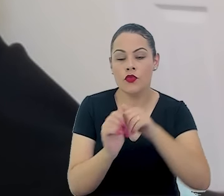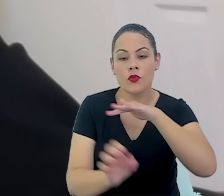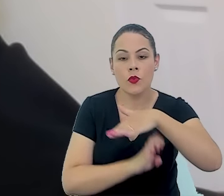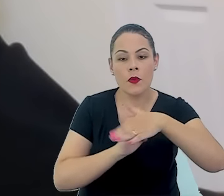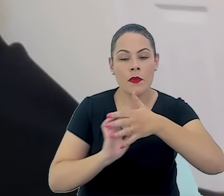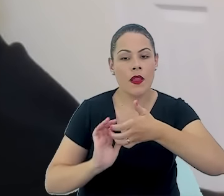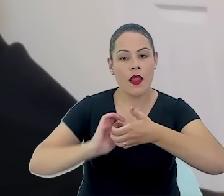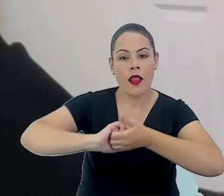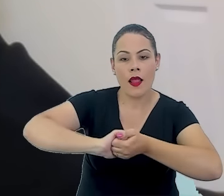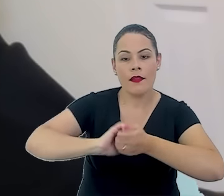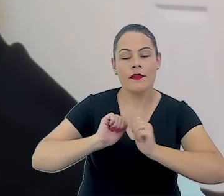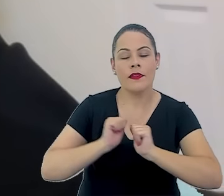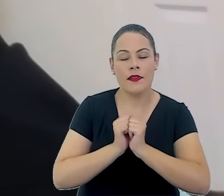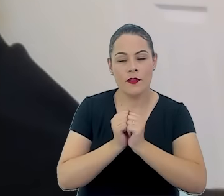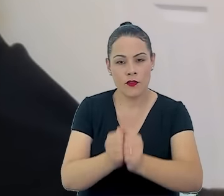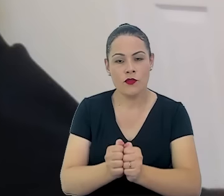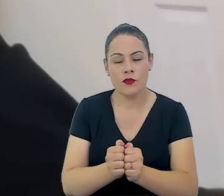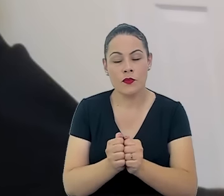âncoras, né? E